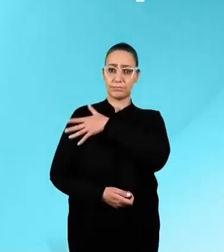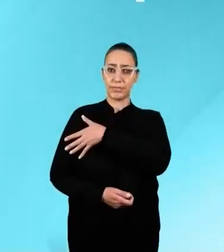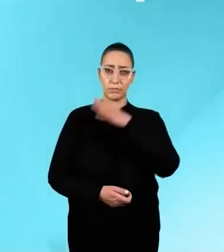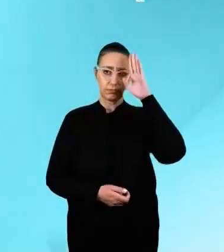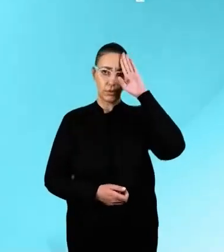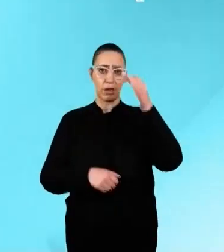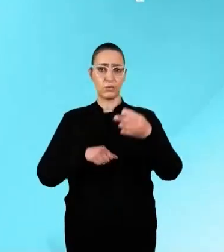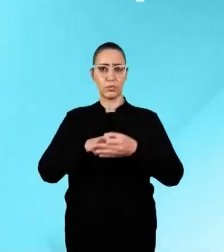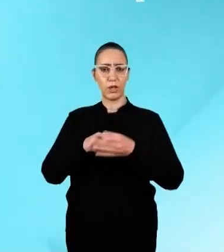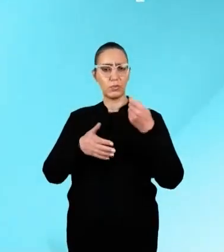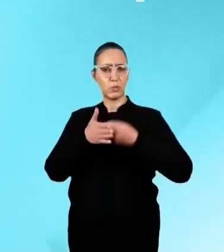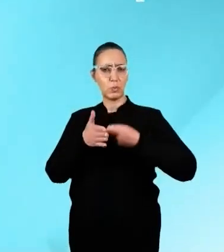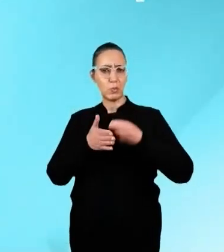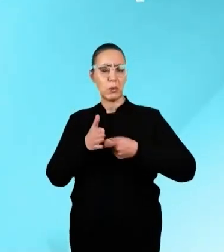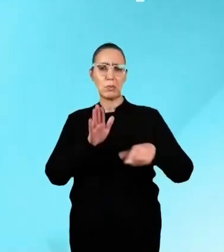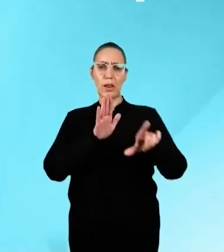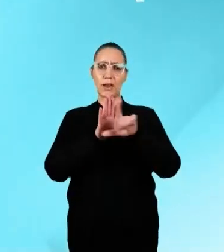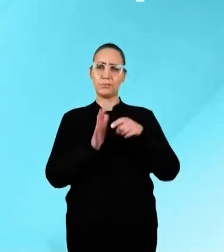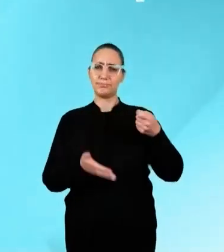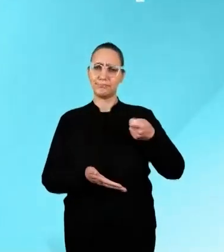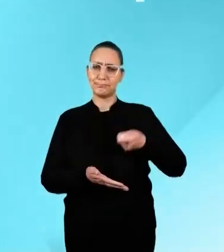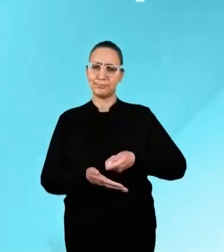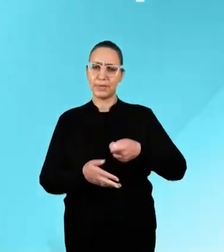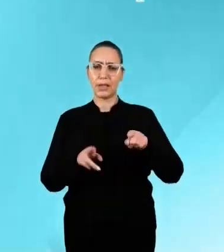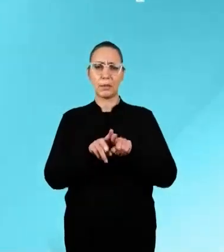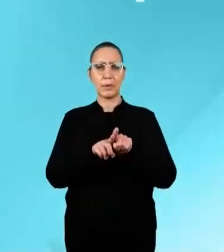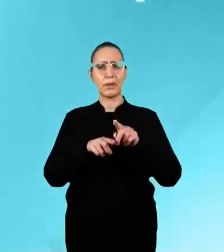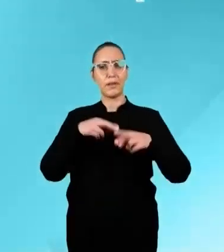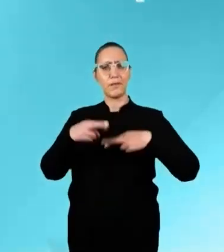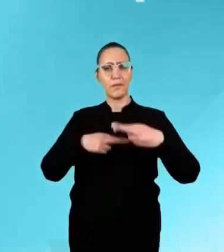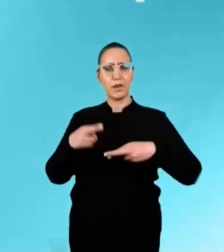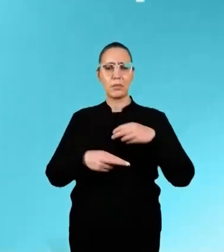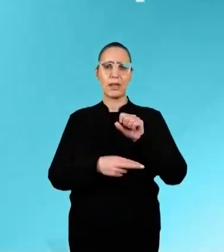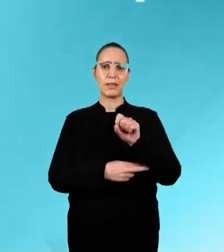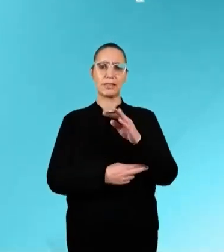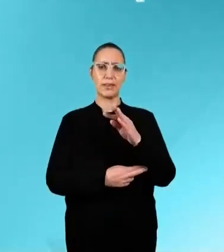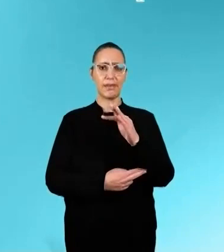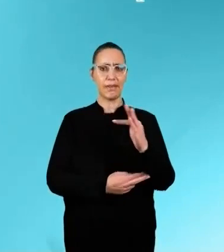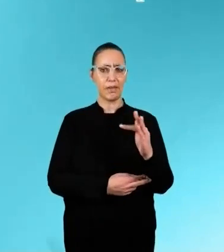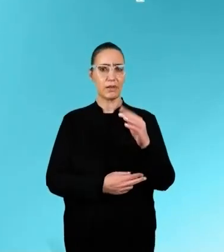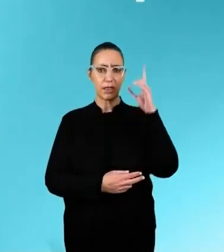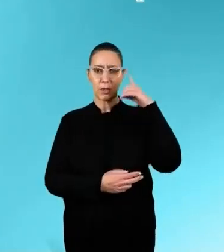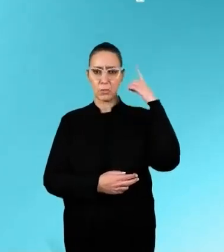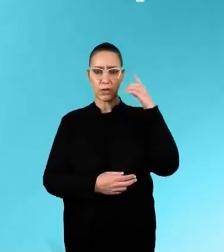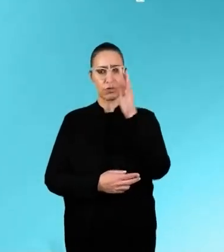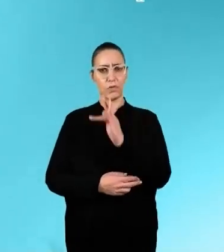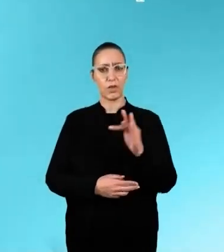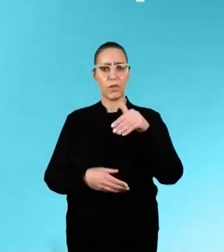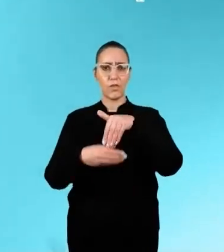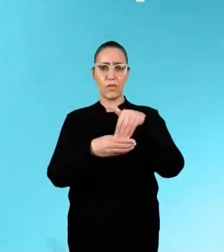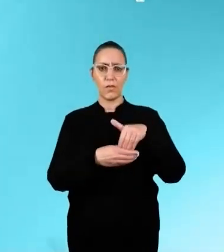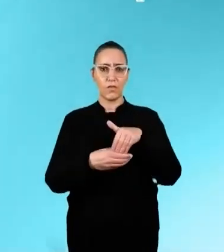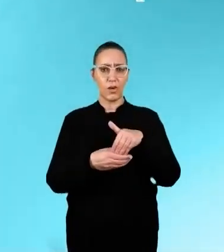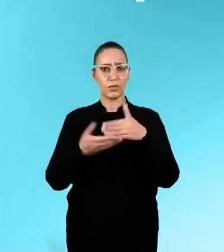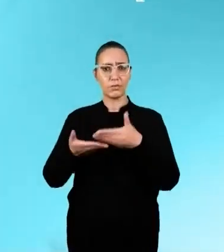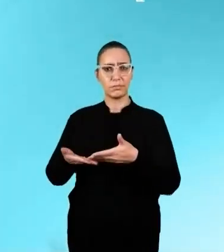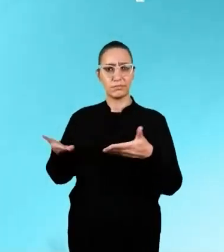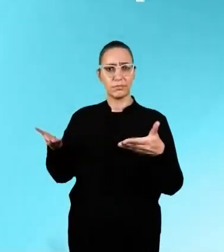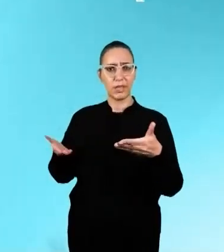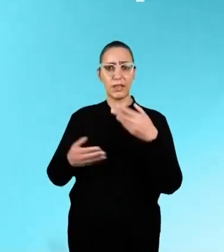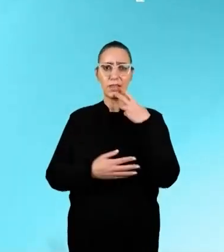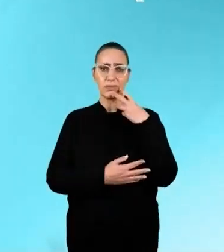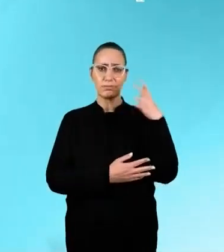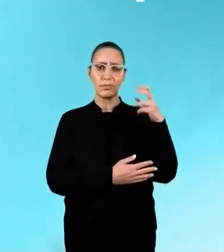Exército e advogado. Luto por uma legislação penal mais severa e pela reforma do STF. Para deputado federal, vote Coronel Augusto